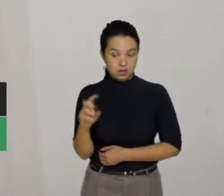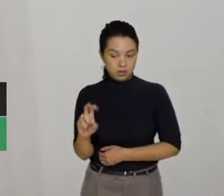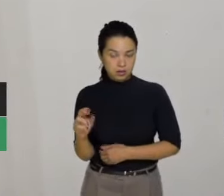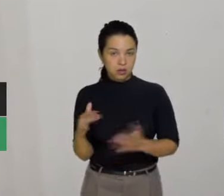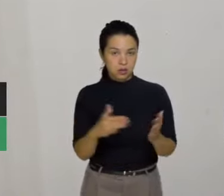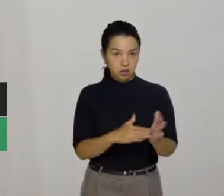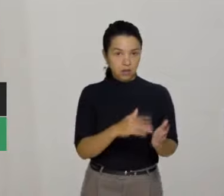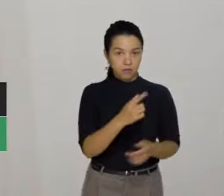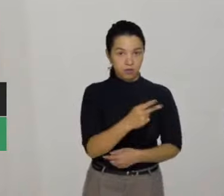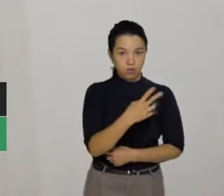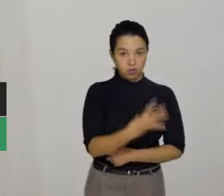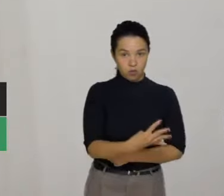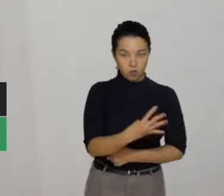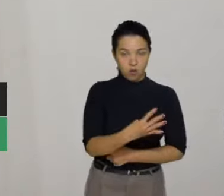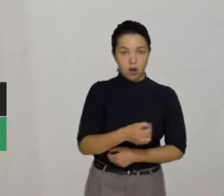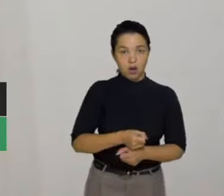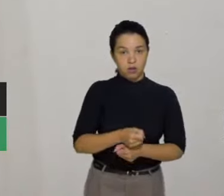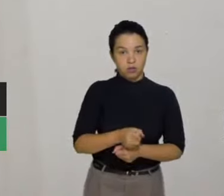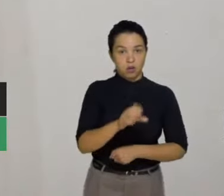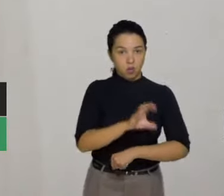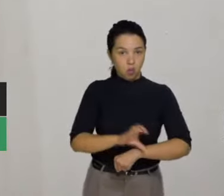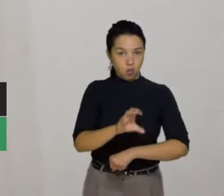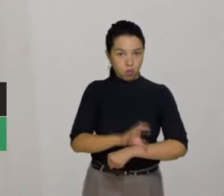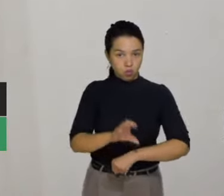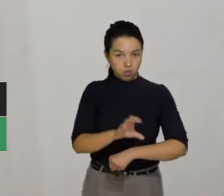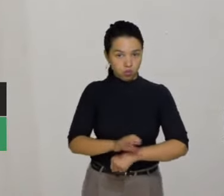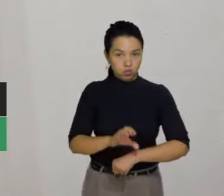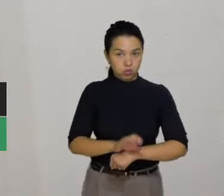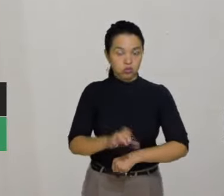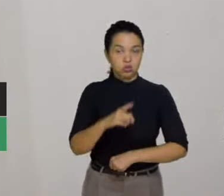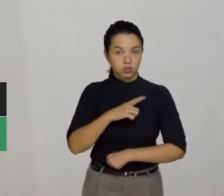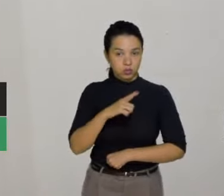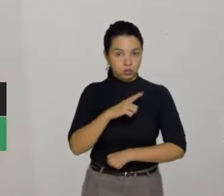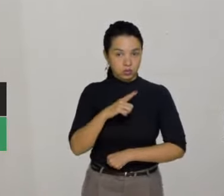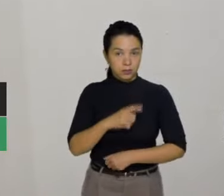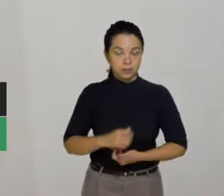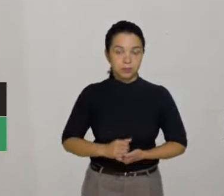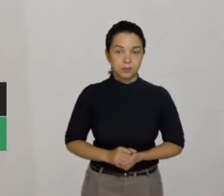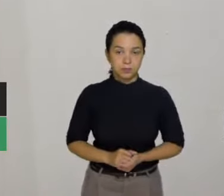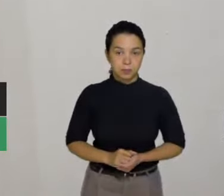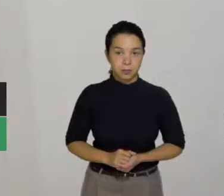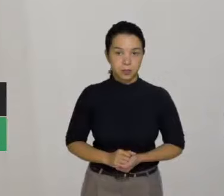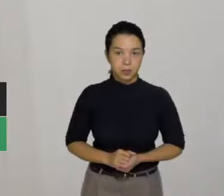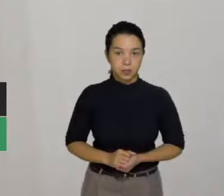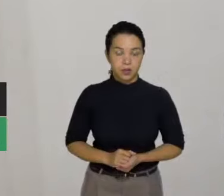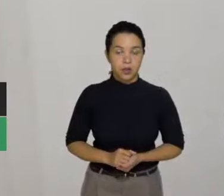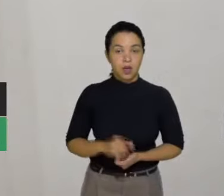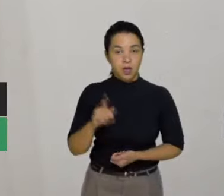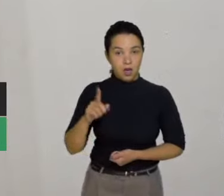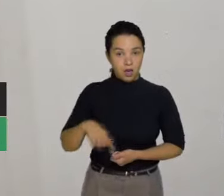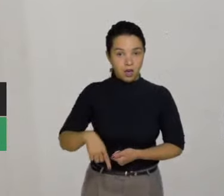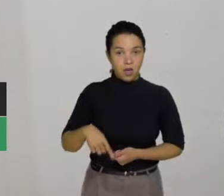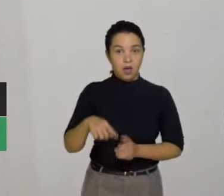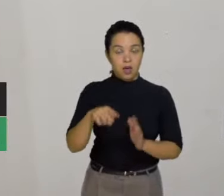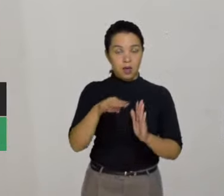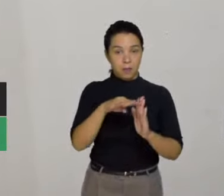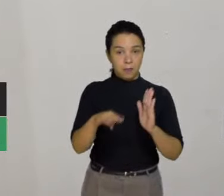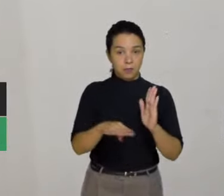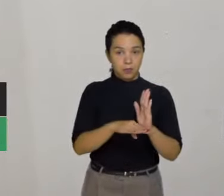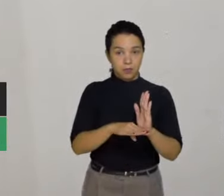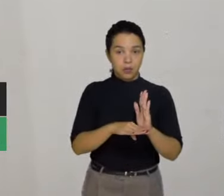24 anos fazem cursos profissionalizantes. O percentual é inferior à média dos países